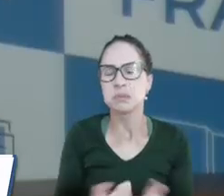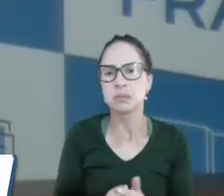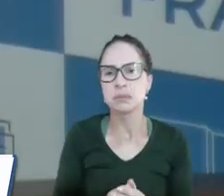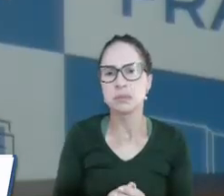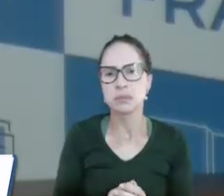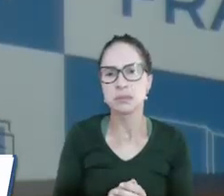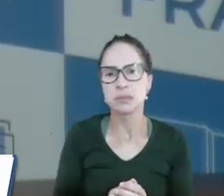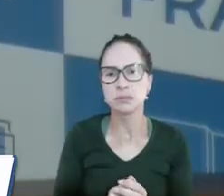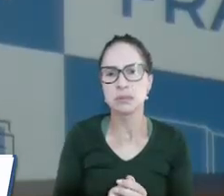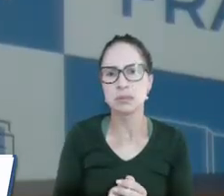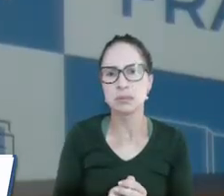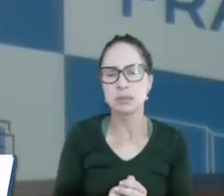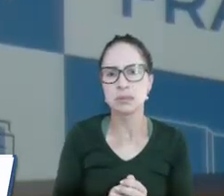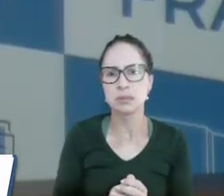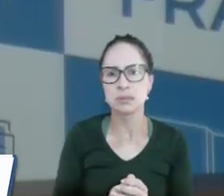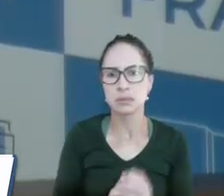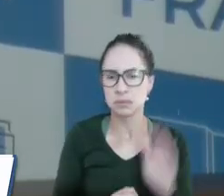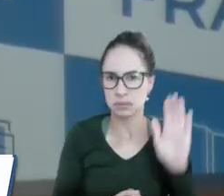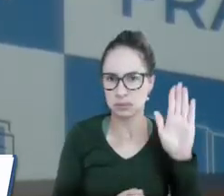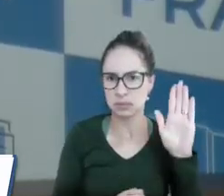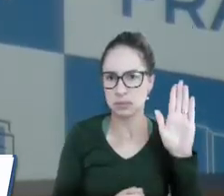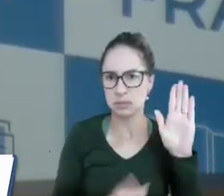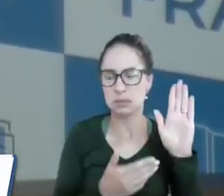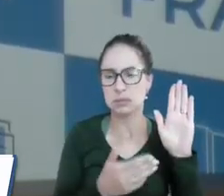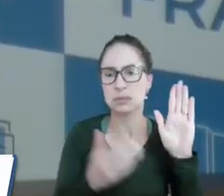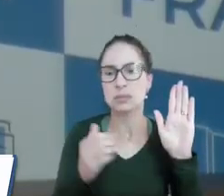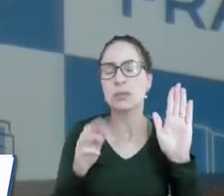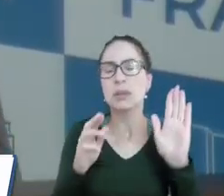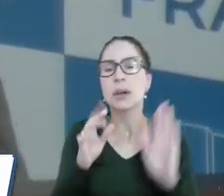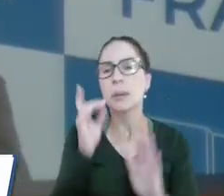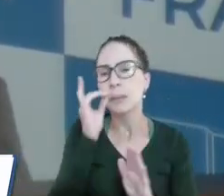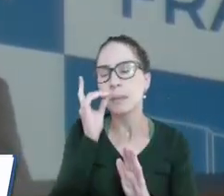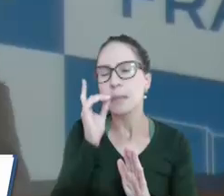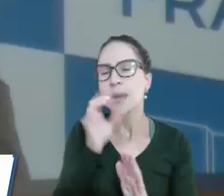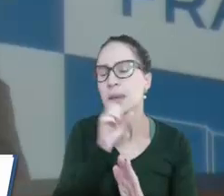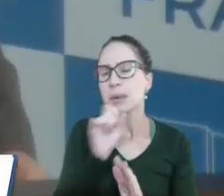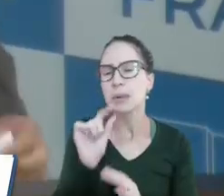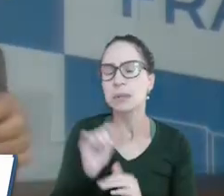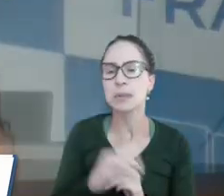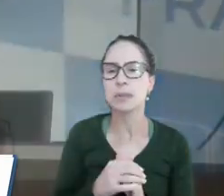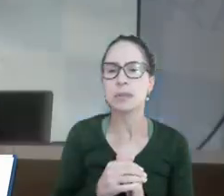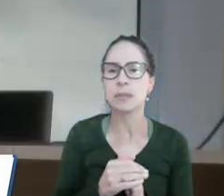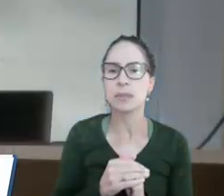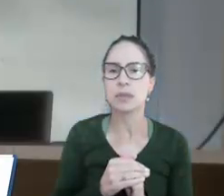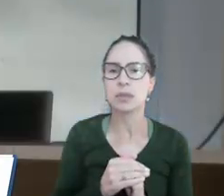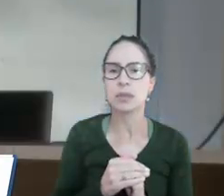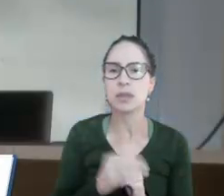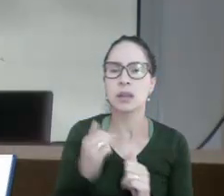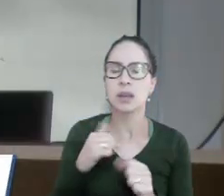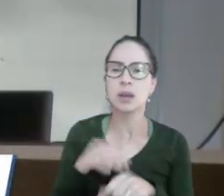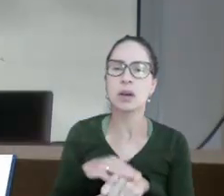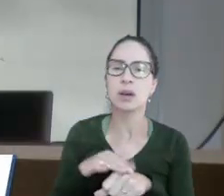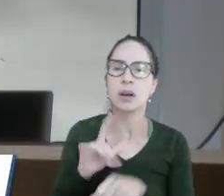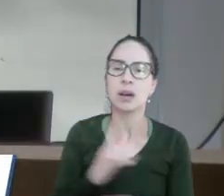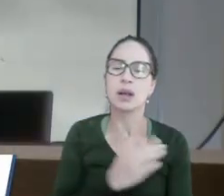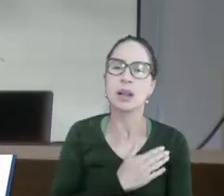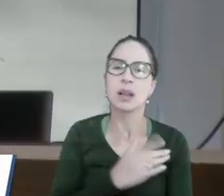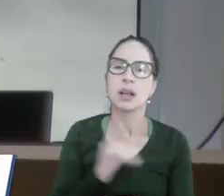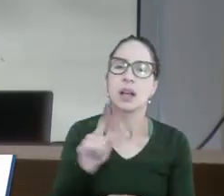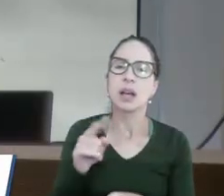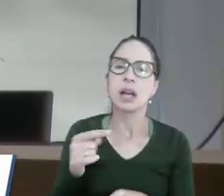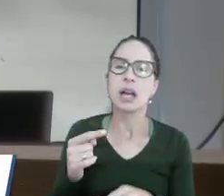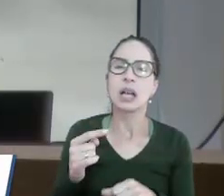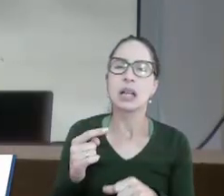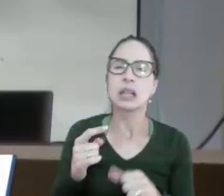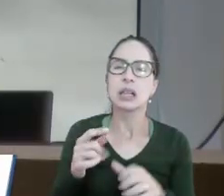Uma parte, Marquinhos. Marco. Pois não, meu rapidinho, caro, te atrapalha, rapidinho. Eu estava conversando com o Leandro agora, essa polarização